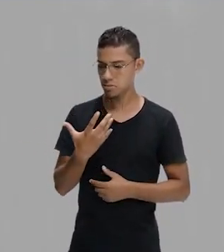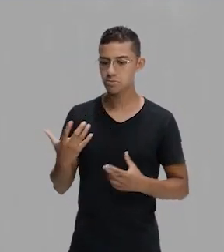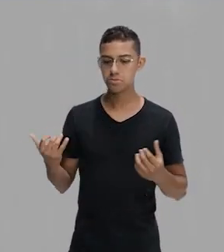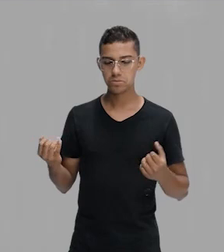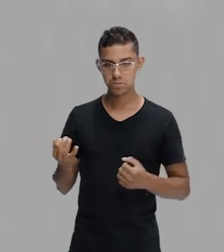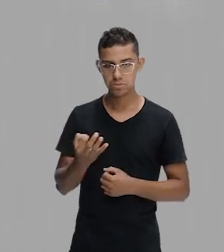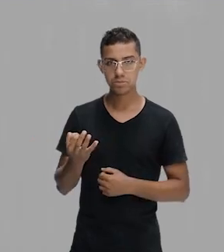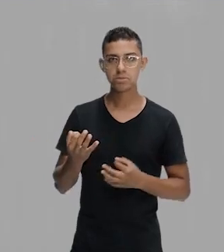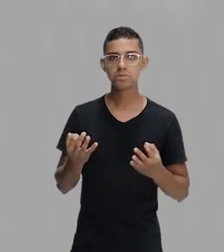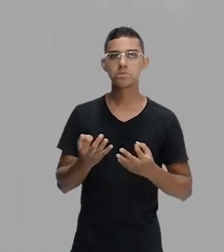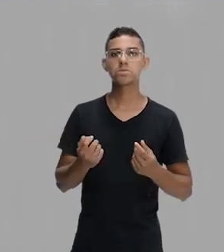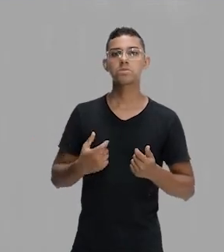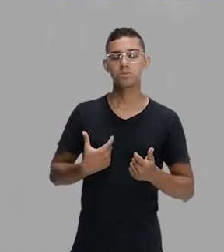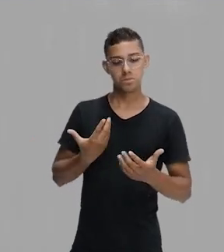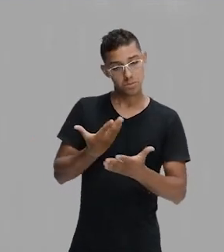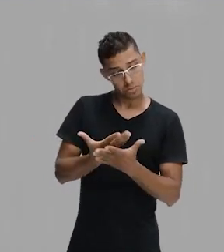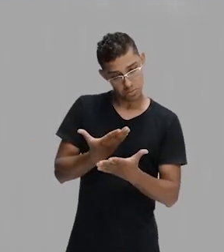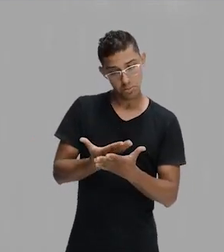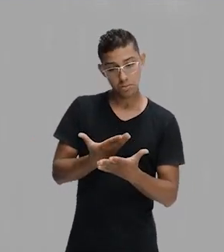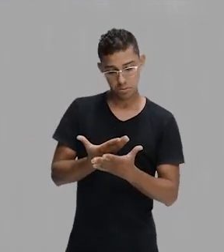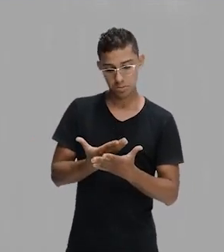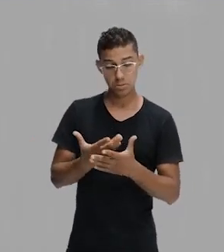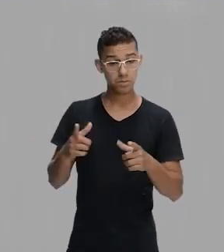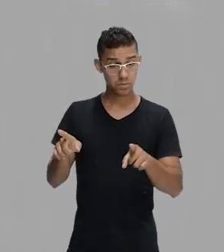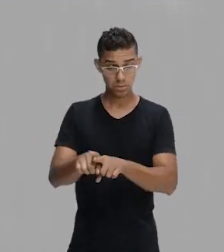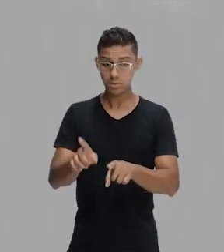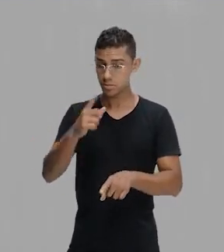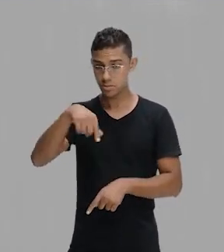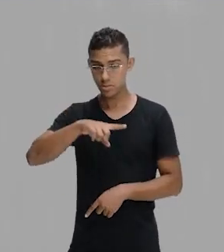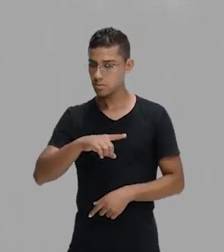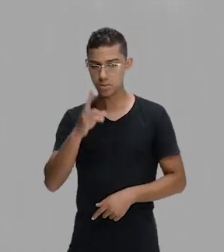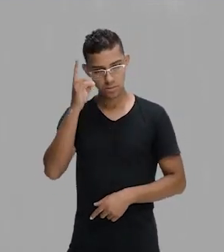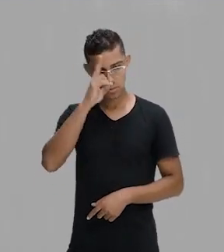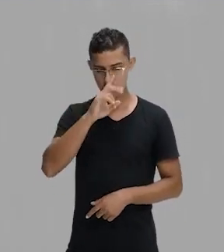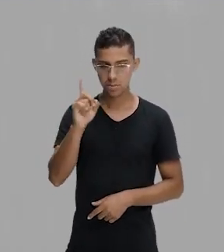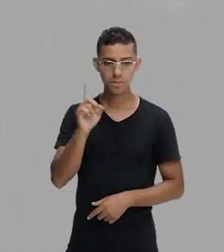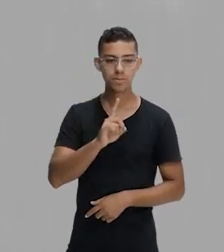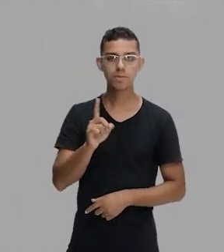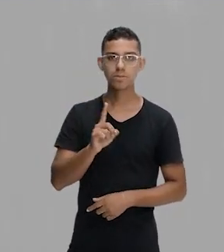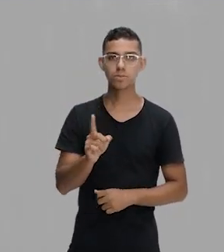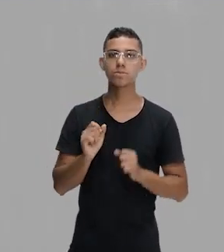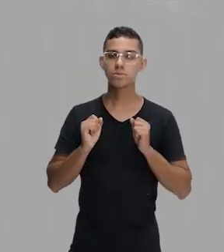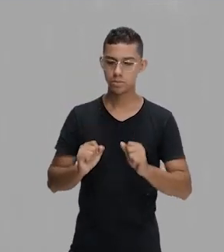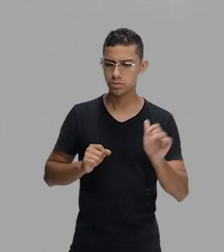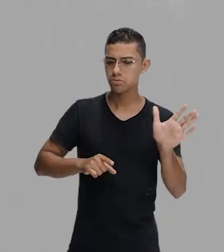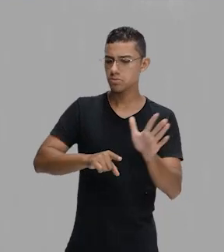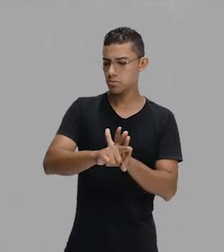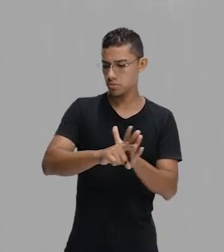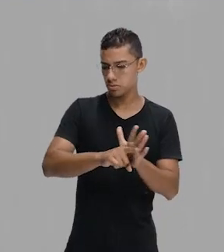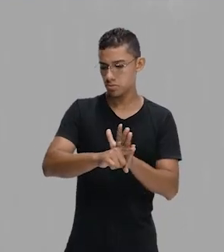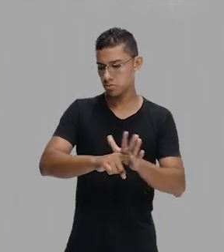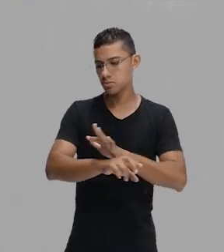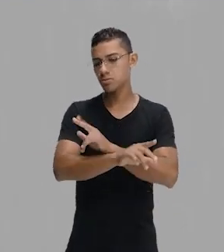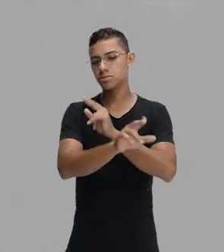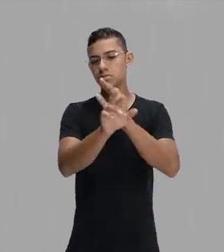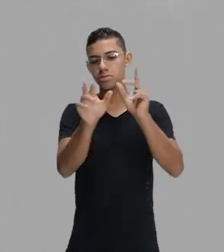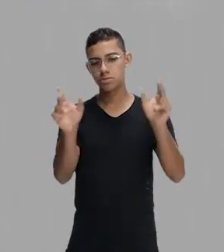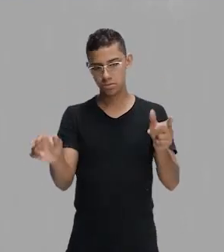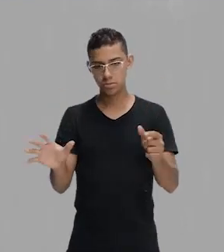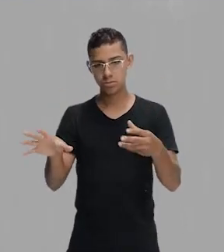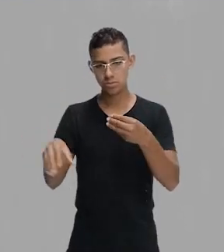para muita coisa, inclusive para estudar, viu? Caso vocês não tenham lembrado. Vocês podem muito bem pesquisar uma série de coisas e